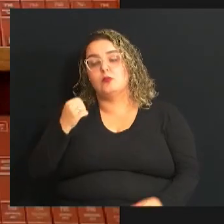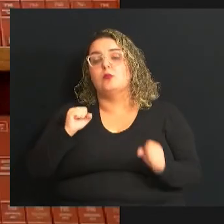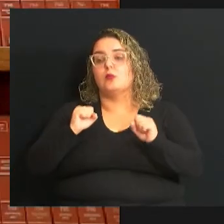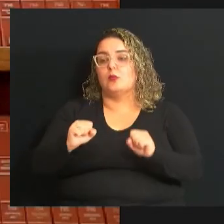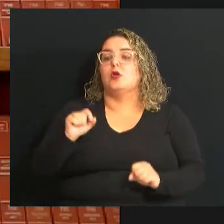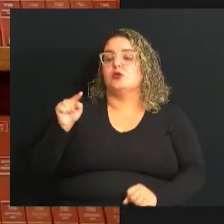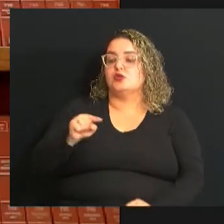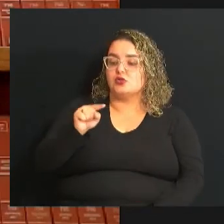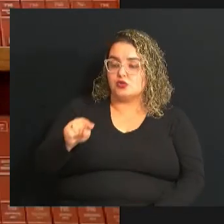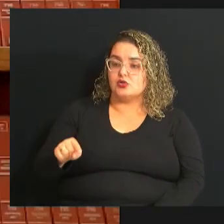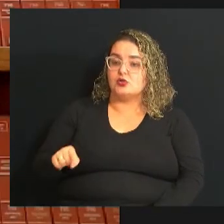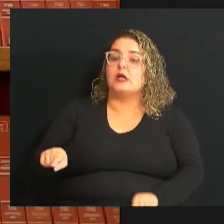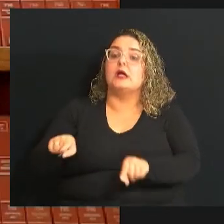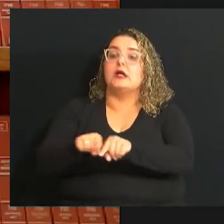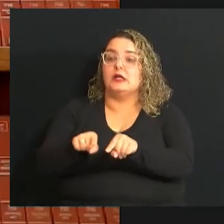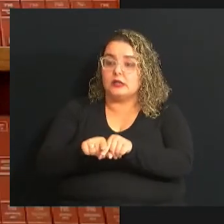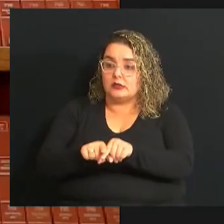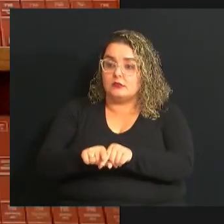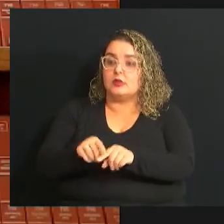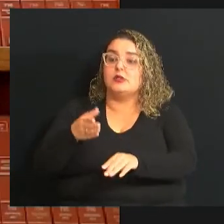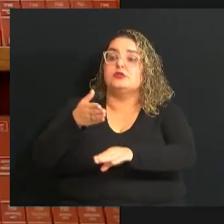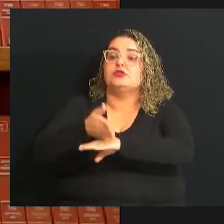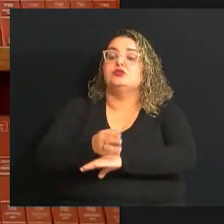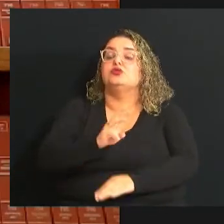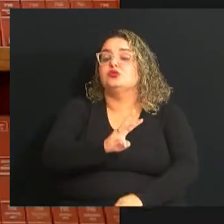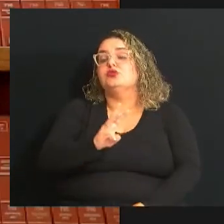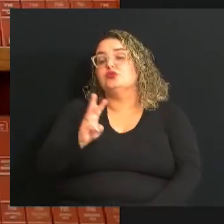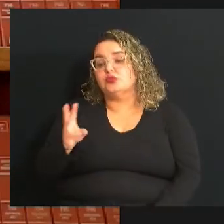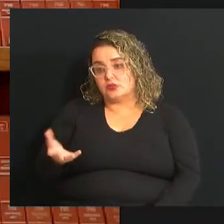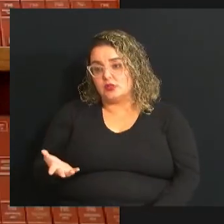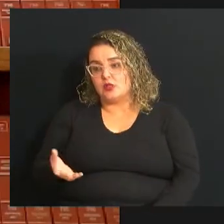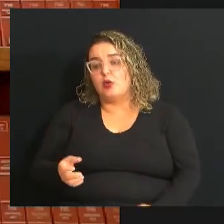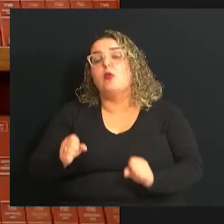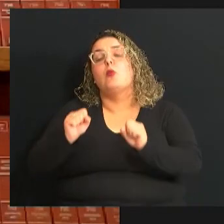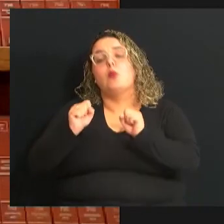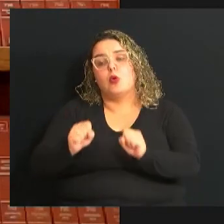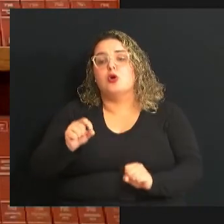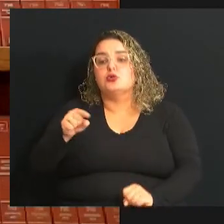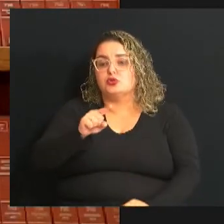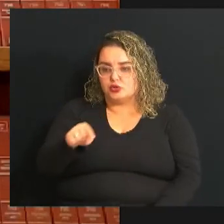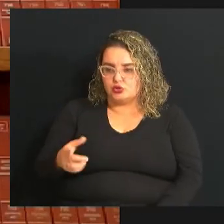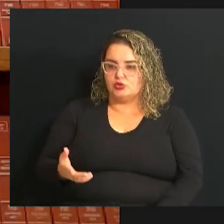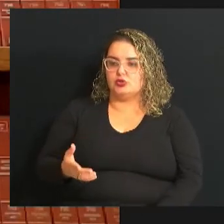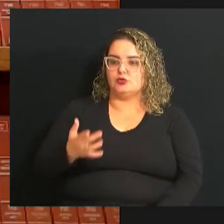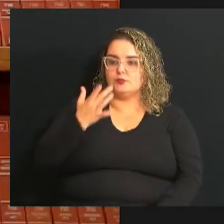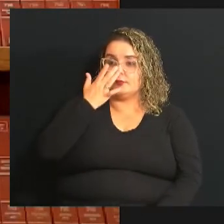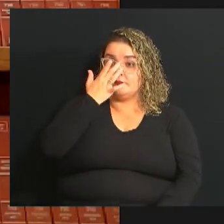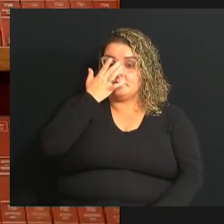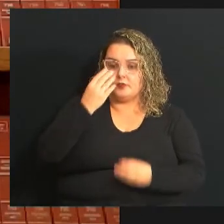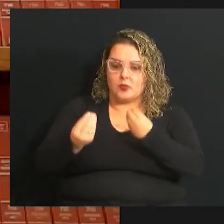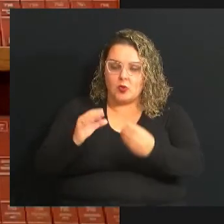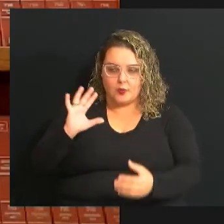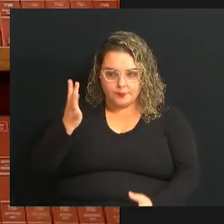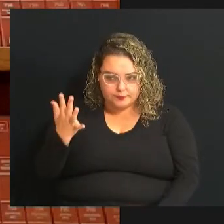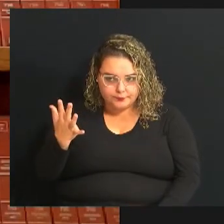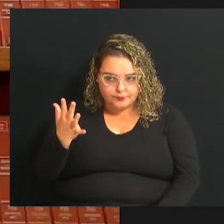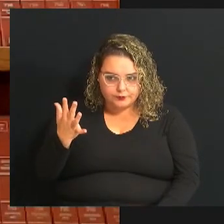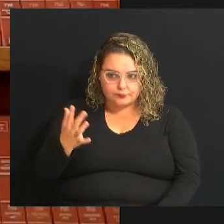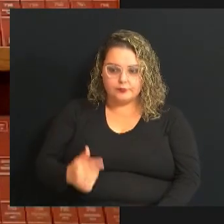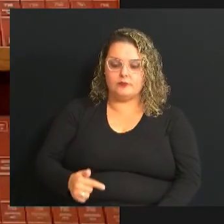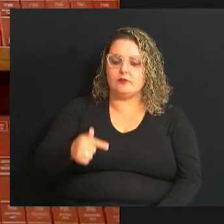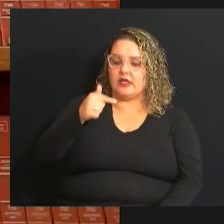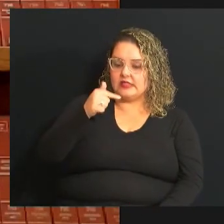preciso ter muito cuidado nessa hora, viu? Nada de sair comprando por impulso, é preciso ter cuidado para não ter dor de cabeça. E